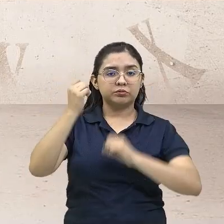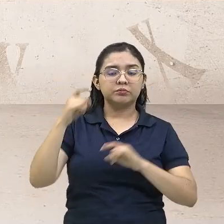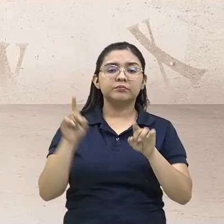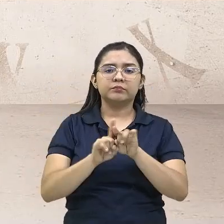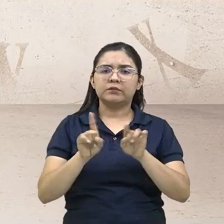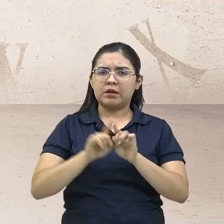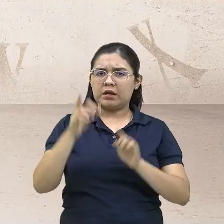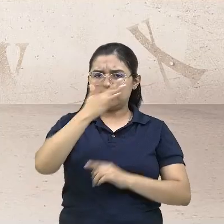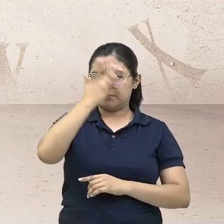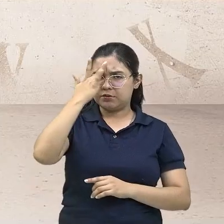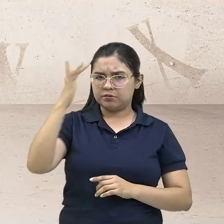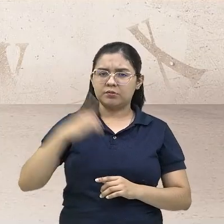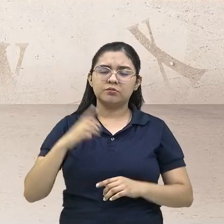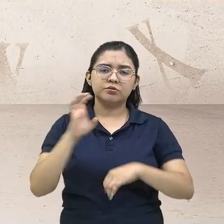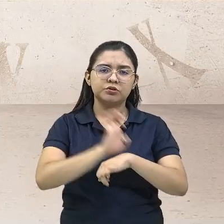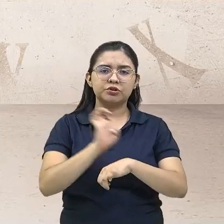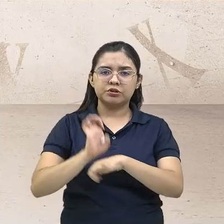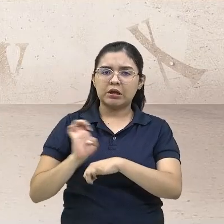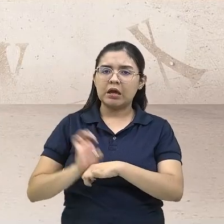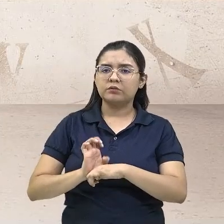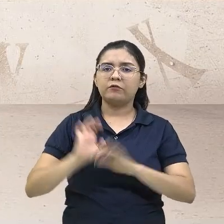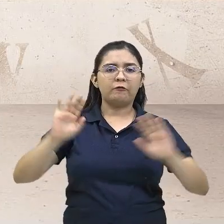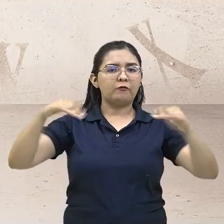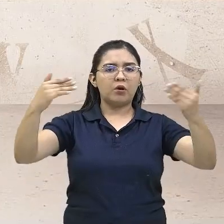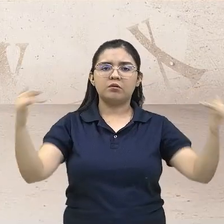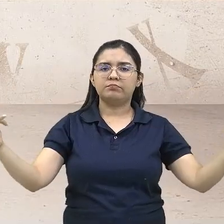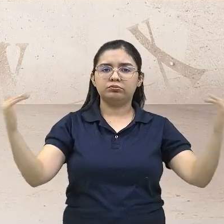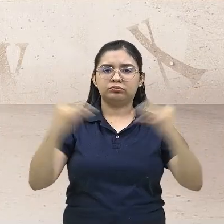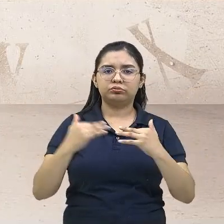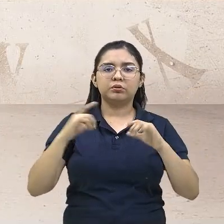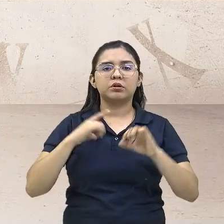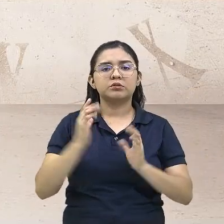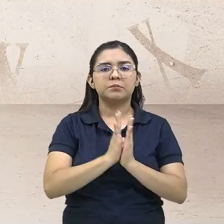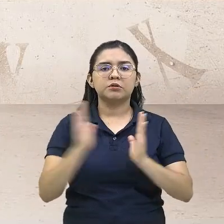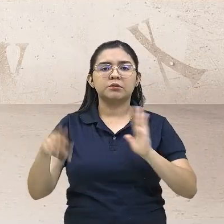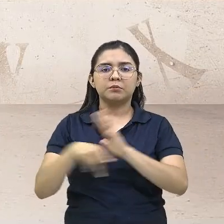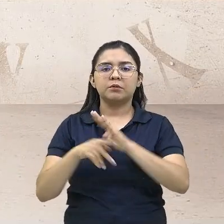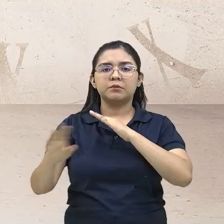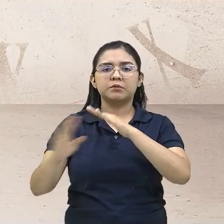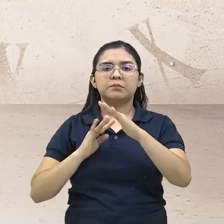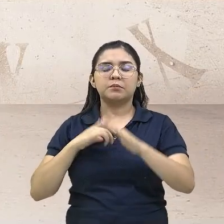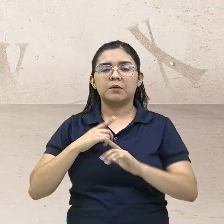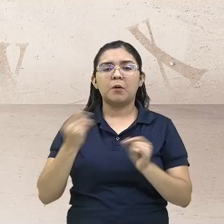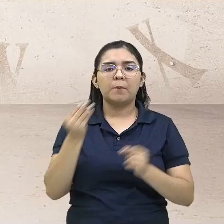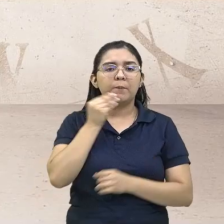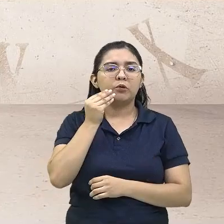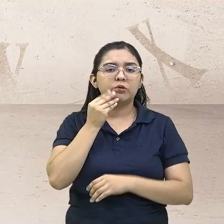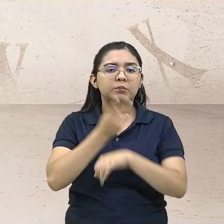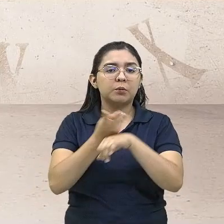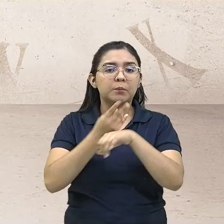gente do estado todo e também de estados vizinhos, trazendo esse processo de migração em busca de oportunidades de